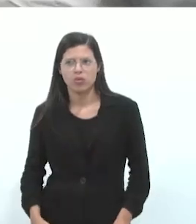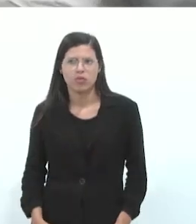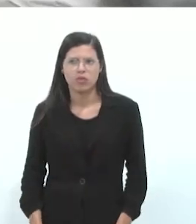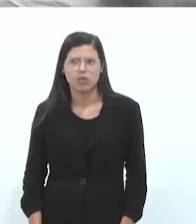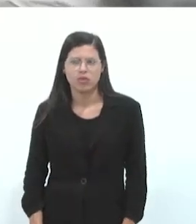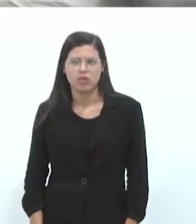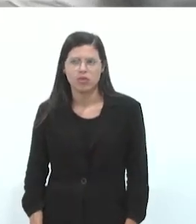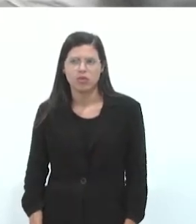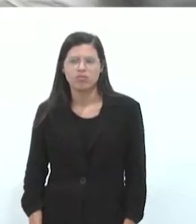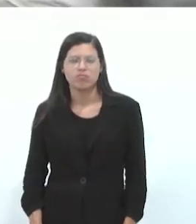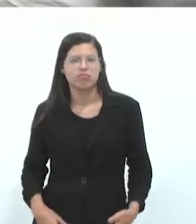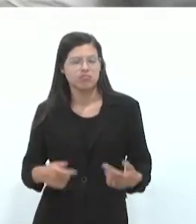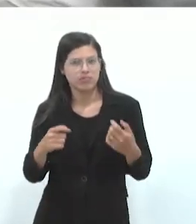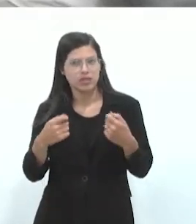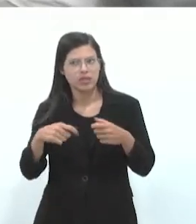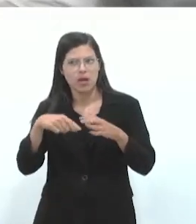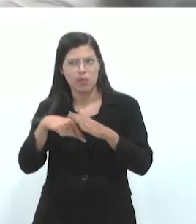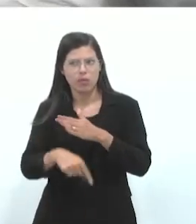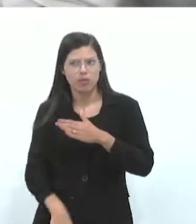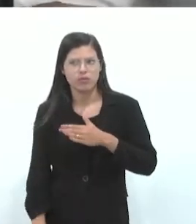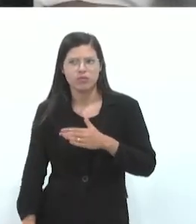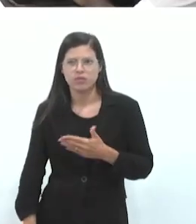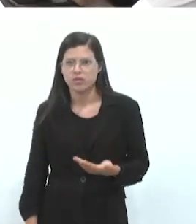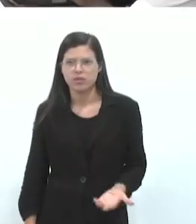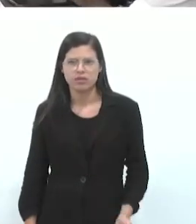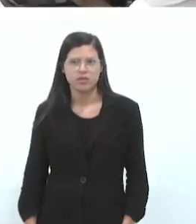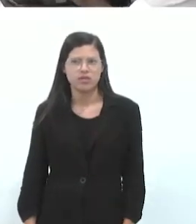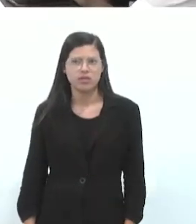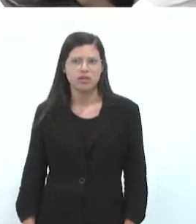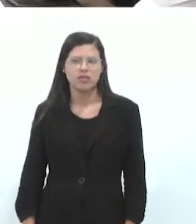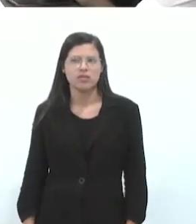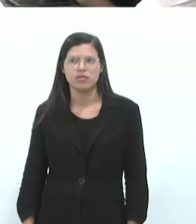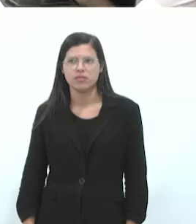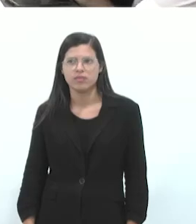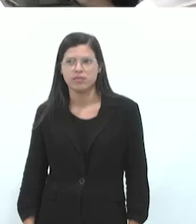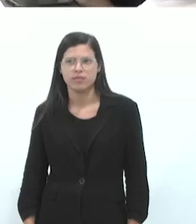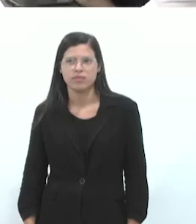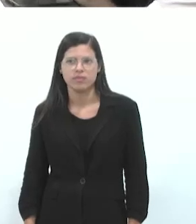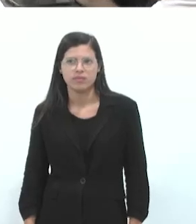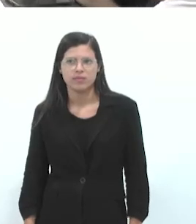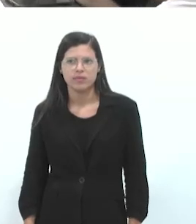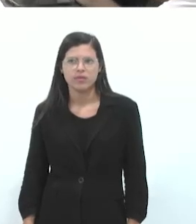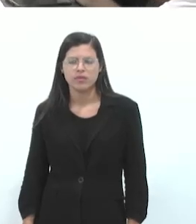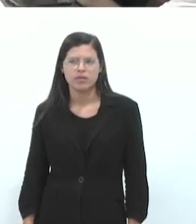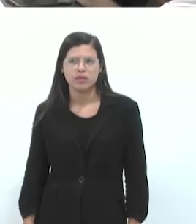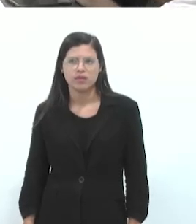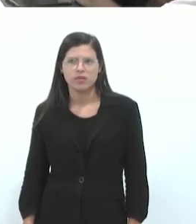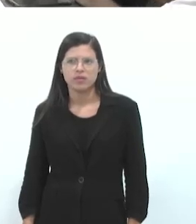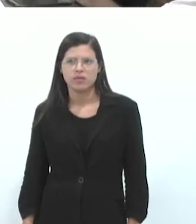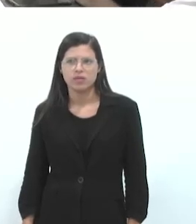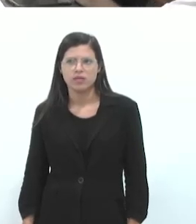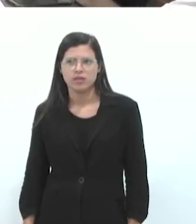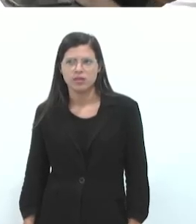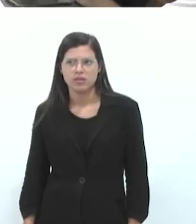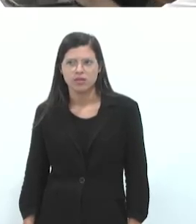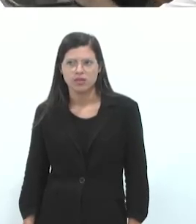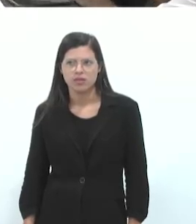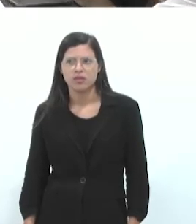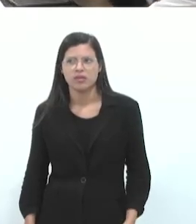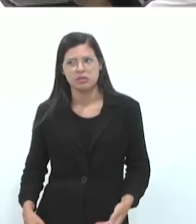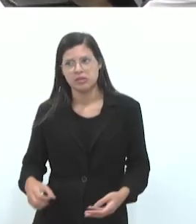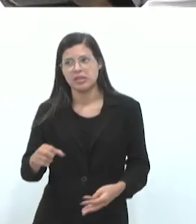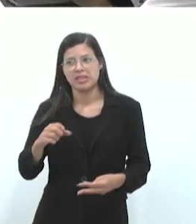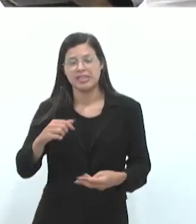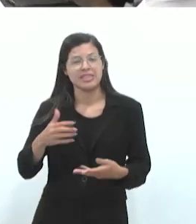questão profunda e civilizatória. Certíssimo. Senhor presidente. E aqueles que quiserem uma massagem nos pés, pode procurar o gabinete.